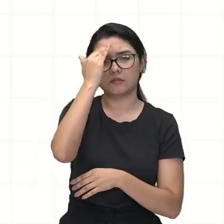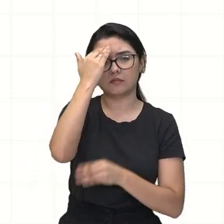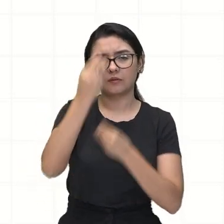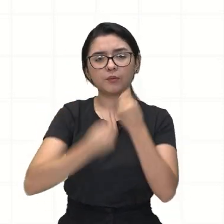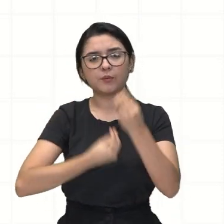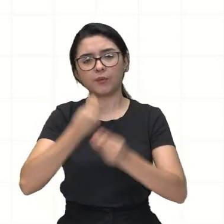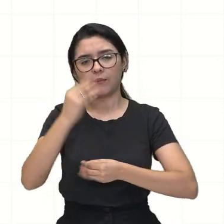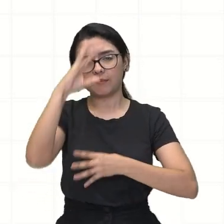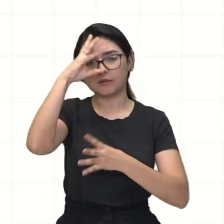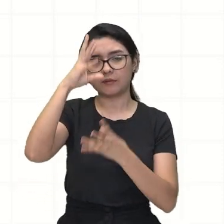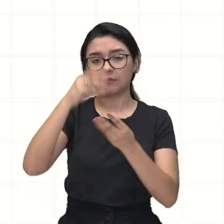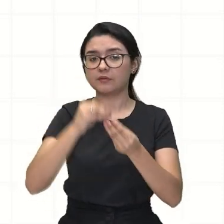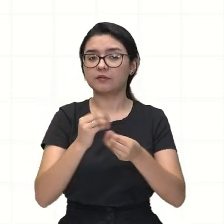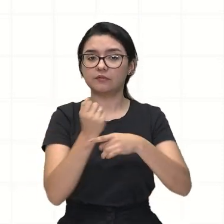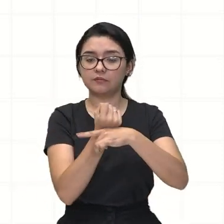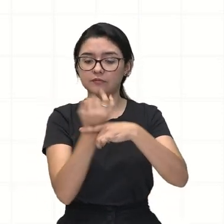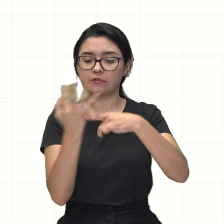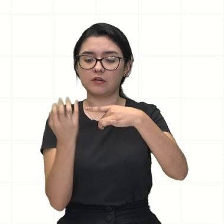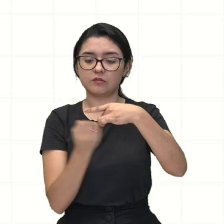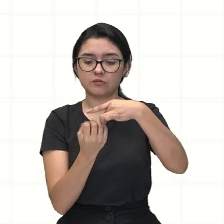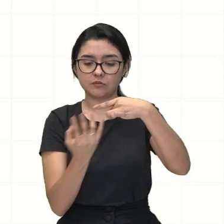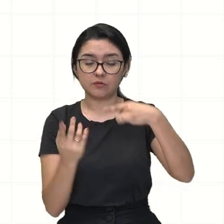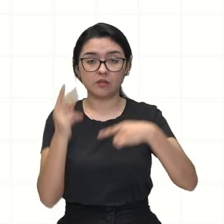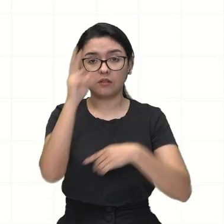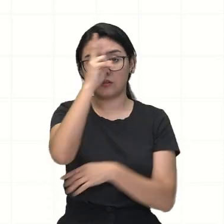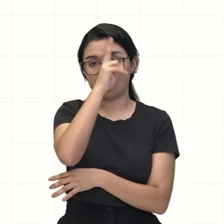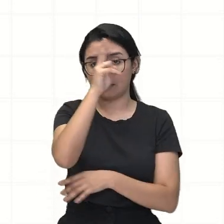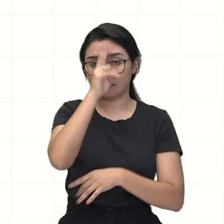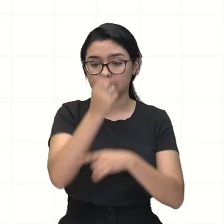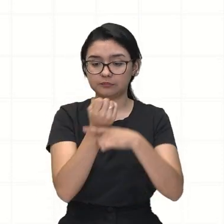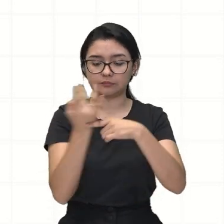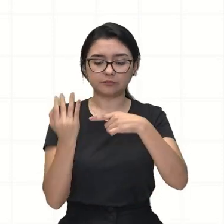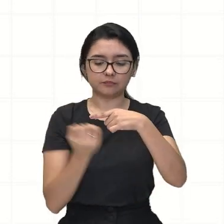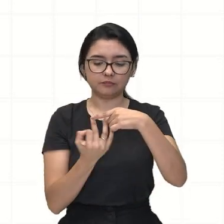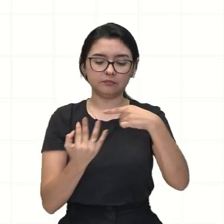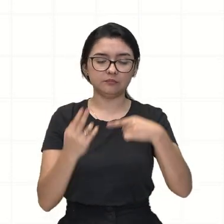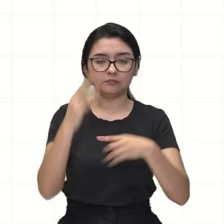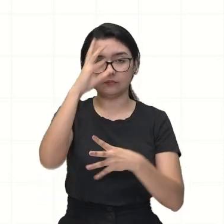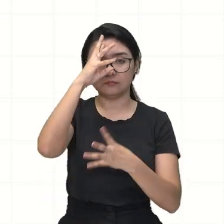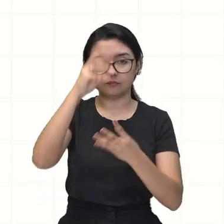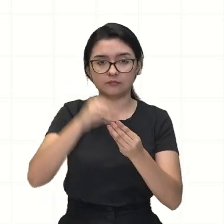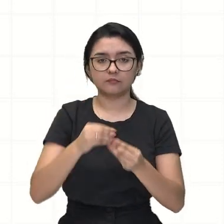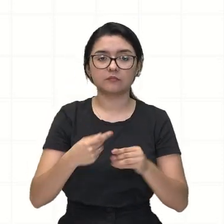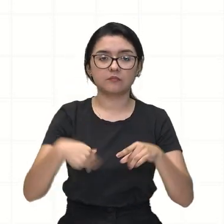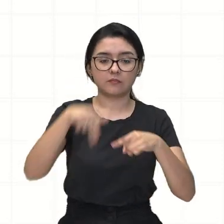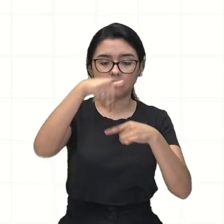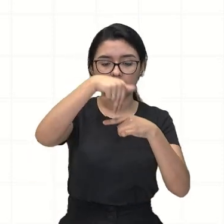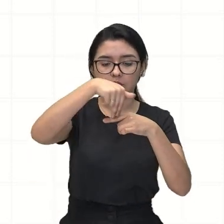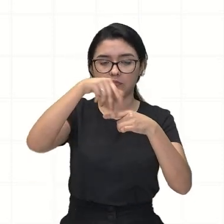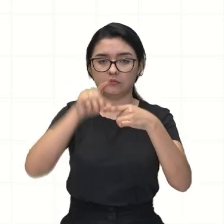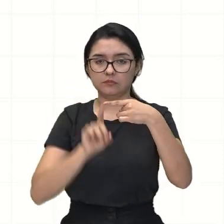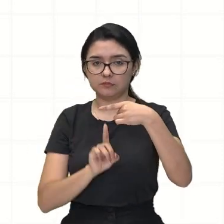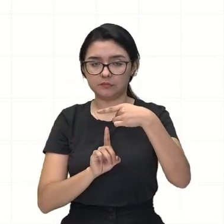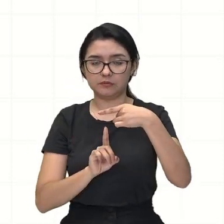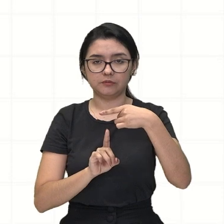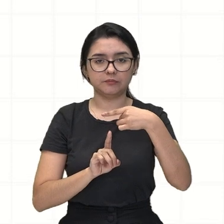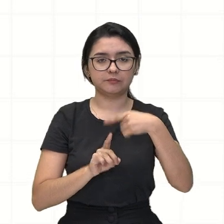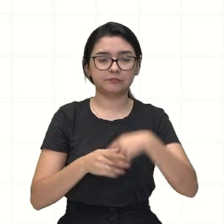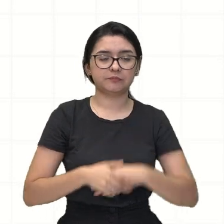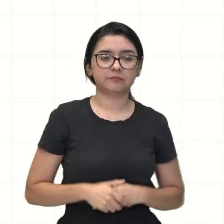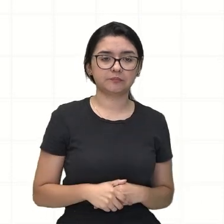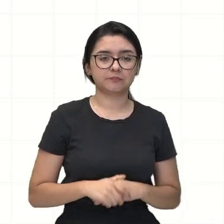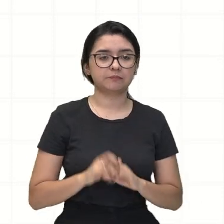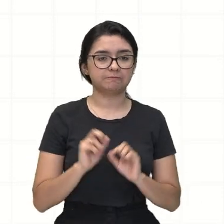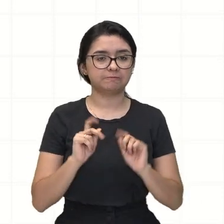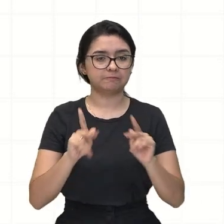fazemos a leitura de uma fração. Lembra que a leitura da fração está relacionada ao numerador e ao denominador. Tá